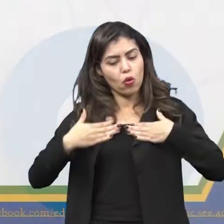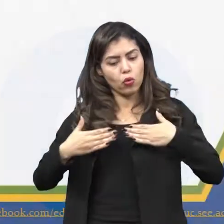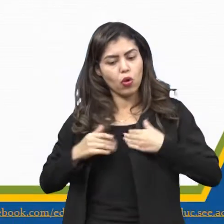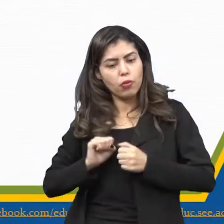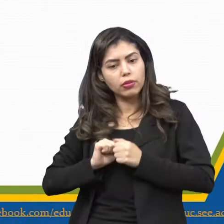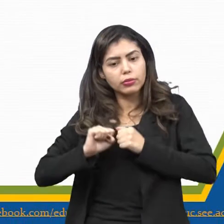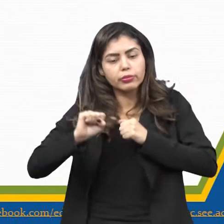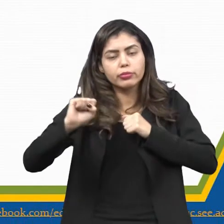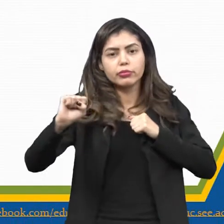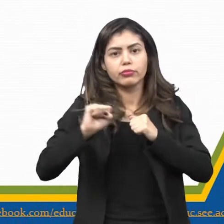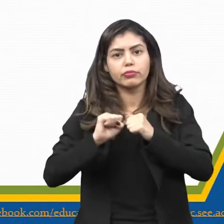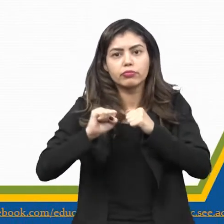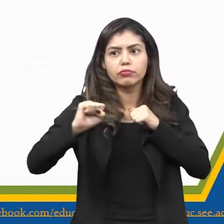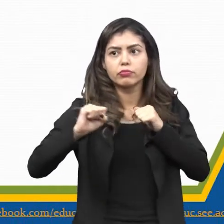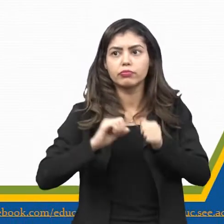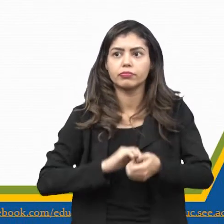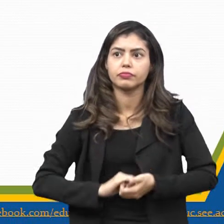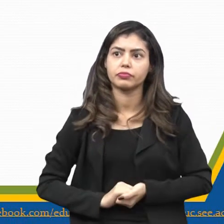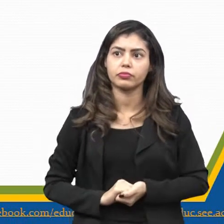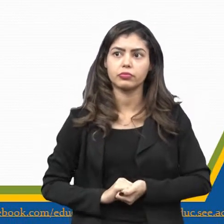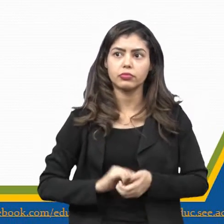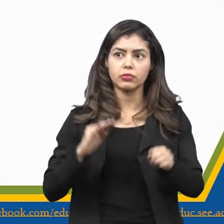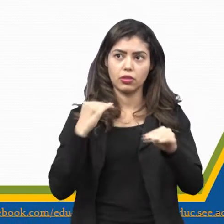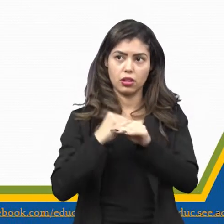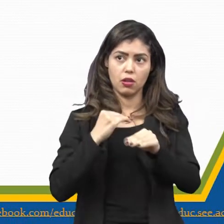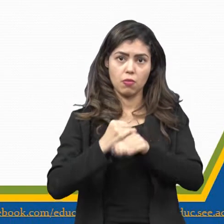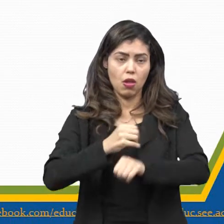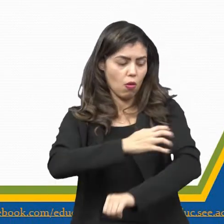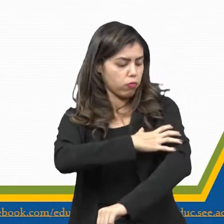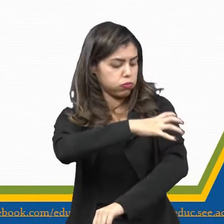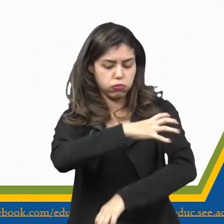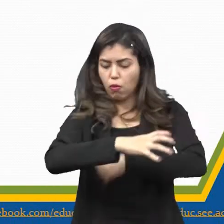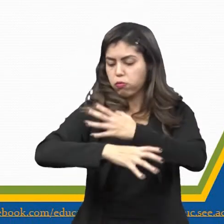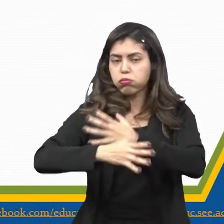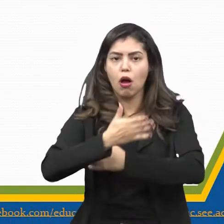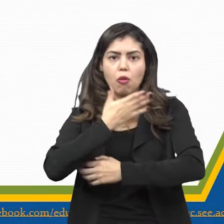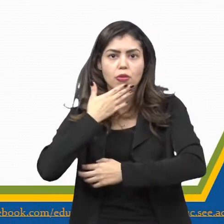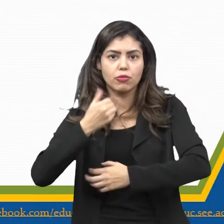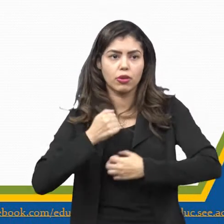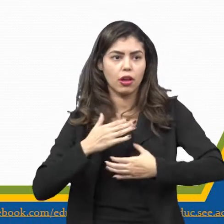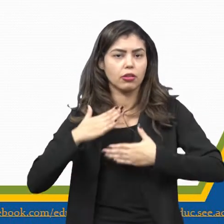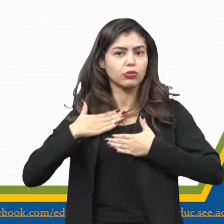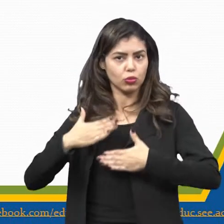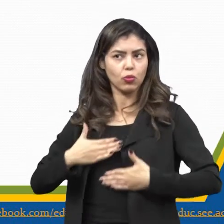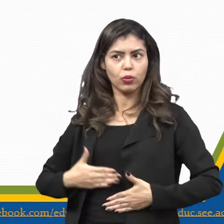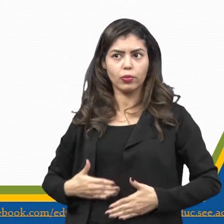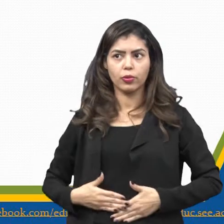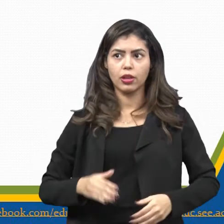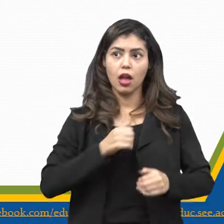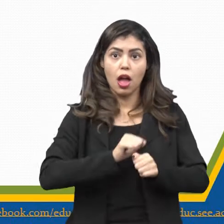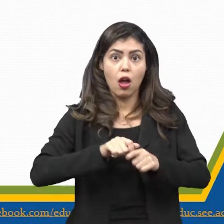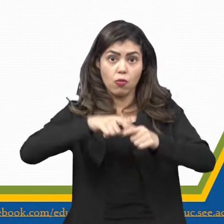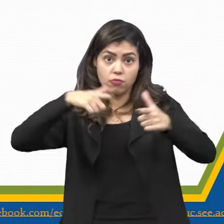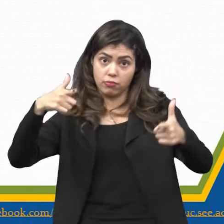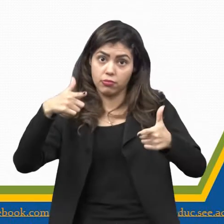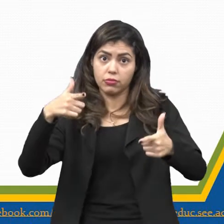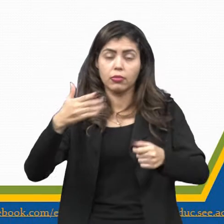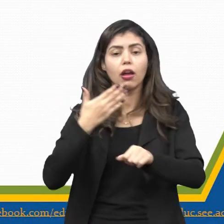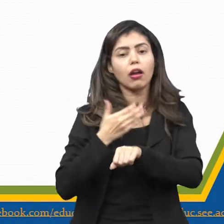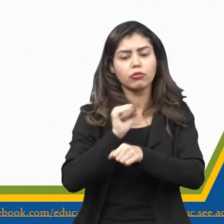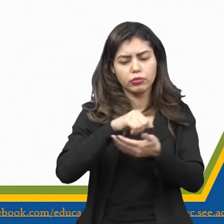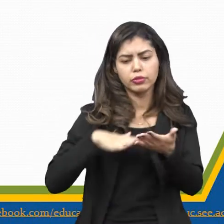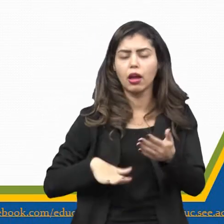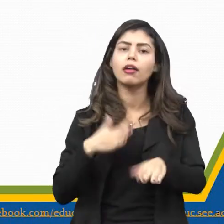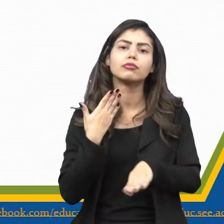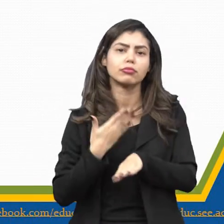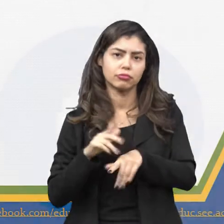mais flexível. Preserva a musculatura do corpo e aumenta a produtividade no trabalho. Esses